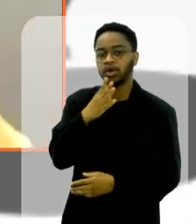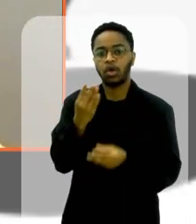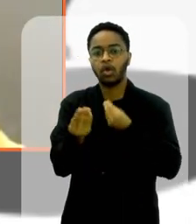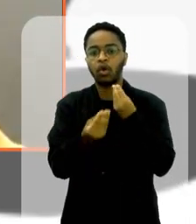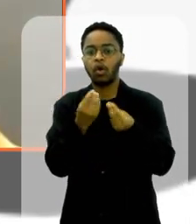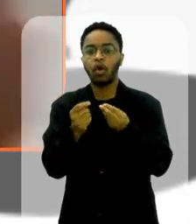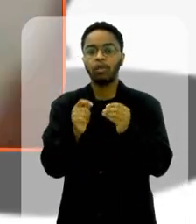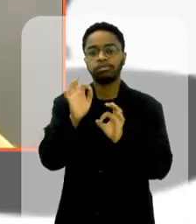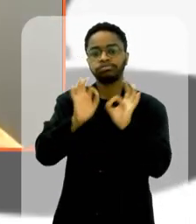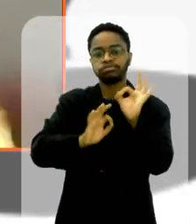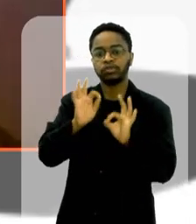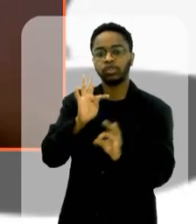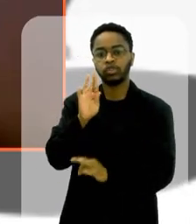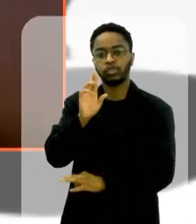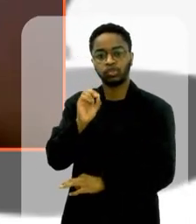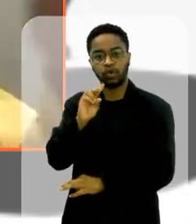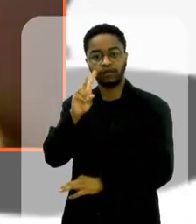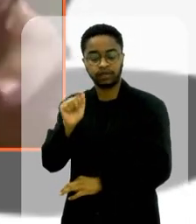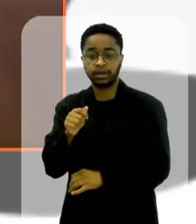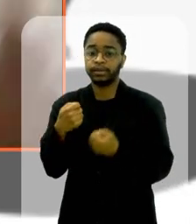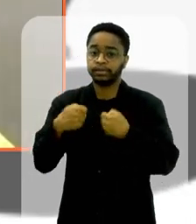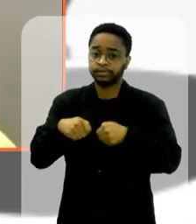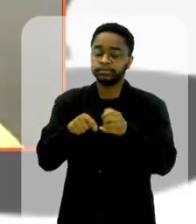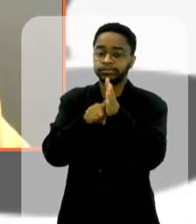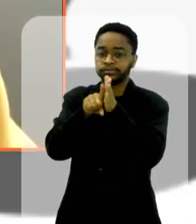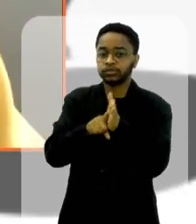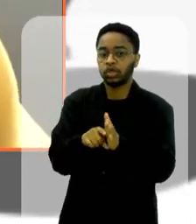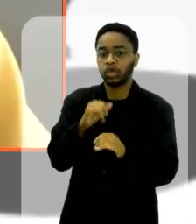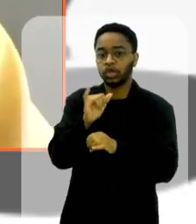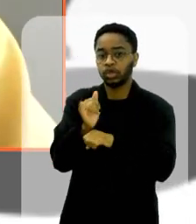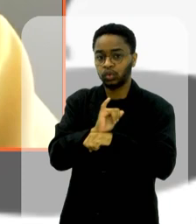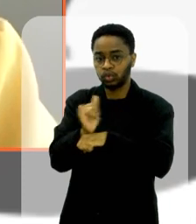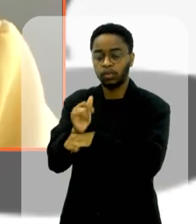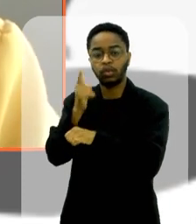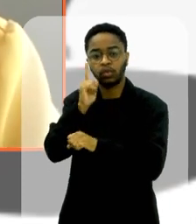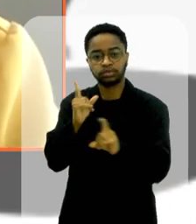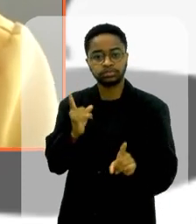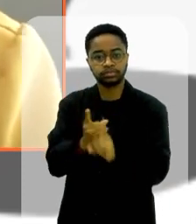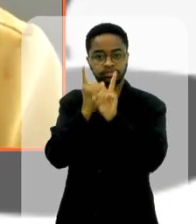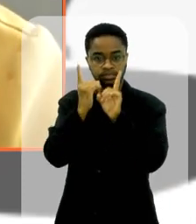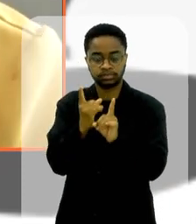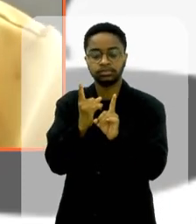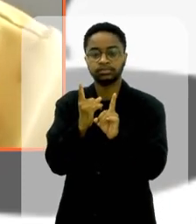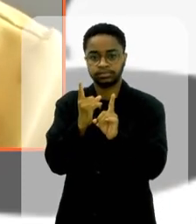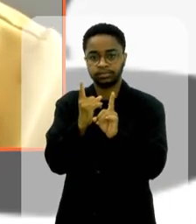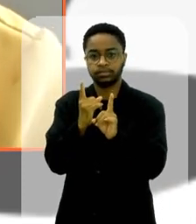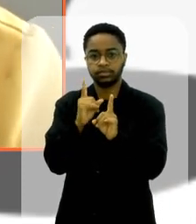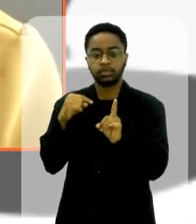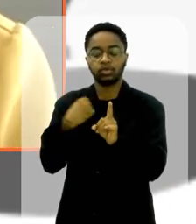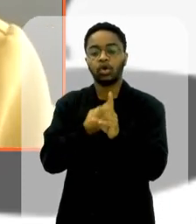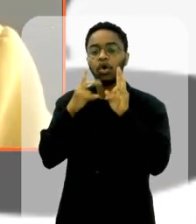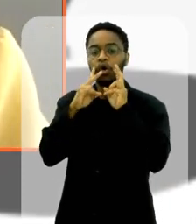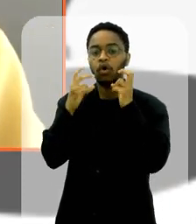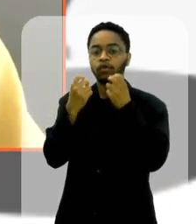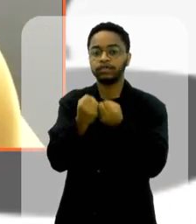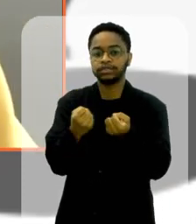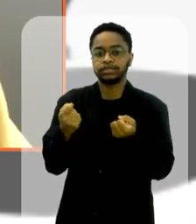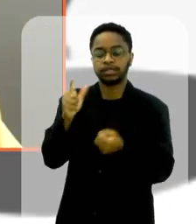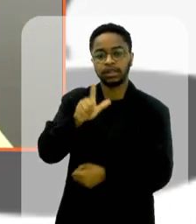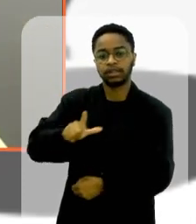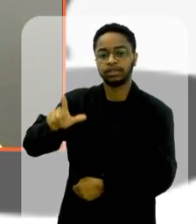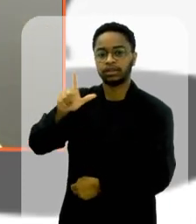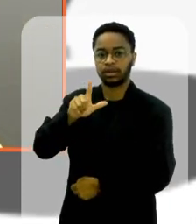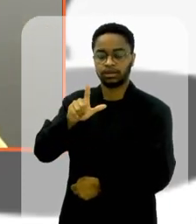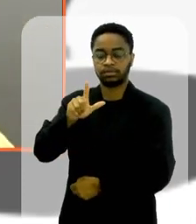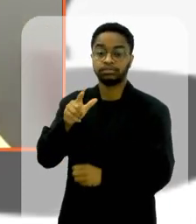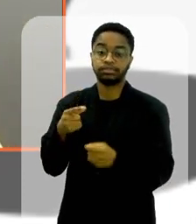conhecer como é que se faz uma trova e tudo, é só ir no YouTube, consegue descobrir essas nossas oficinas